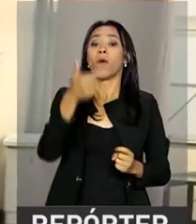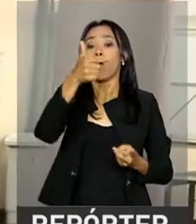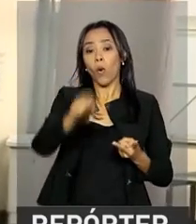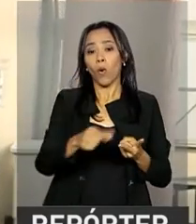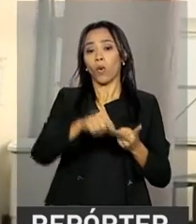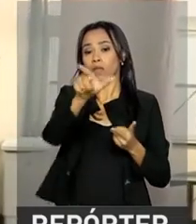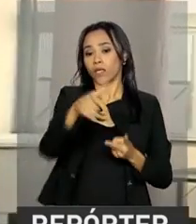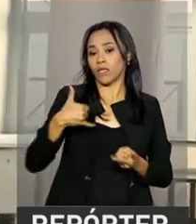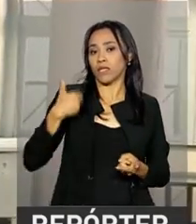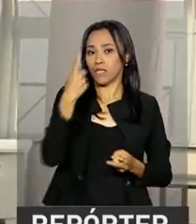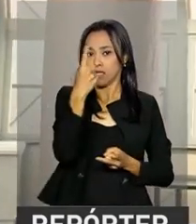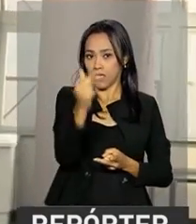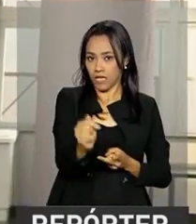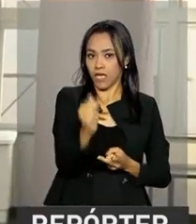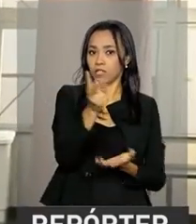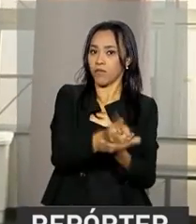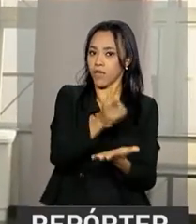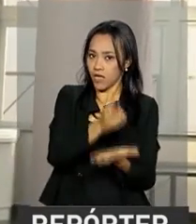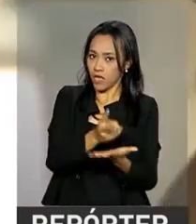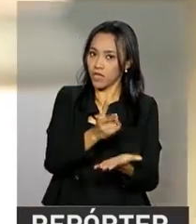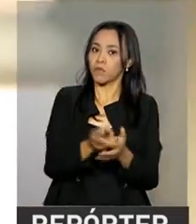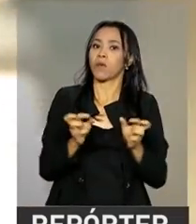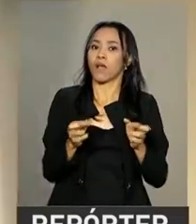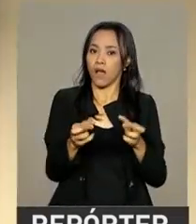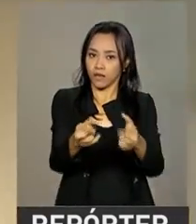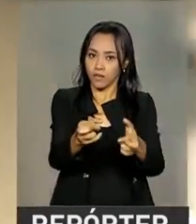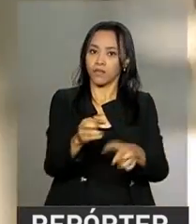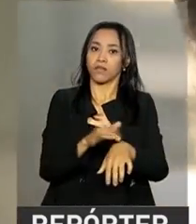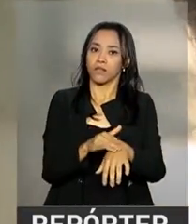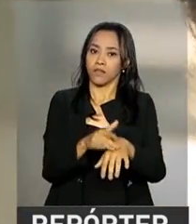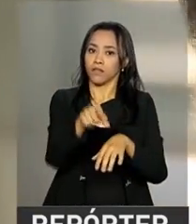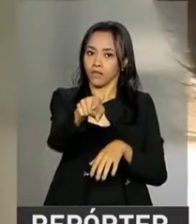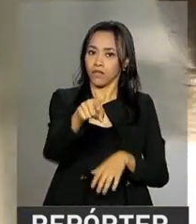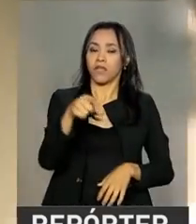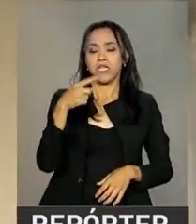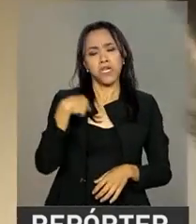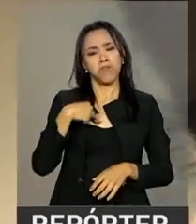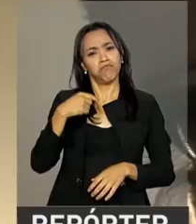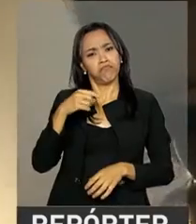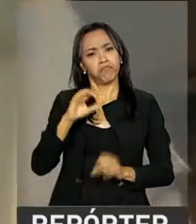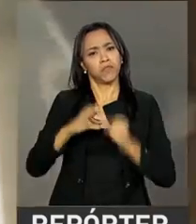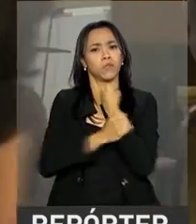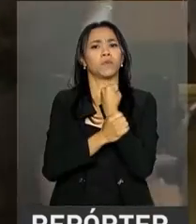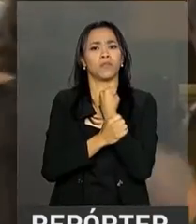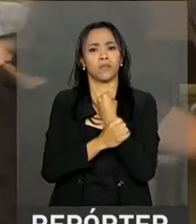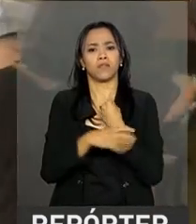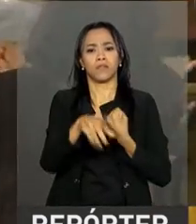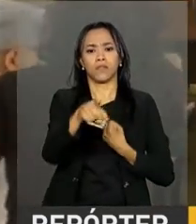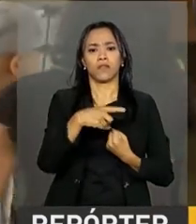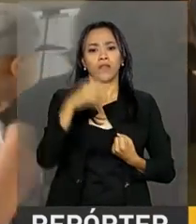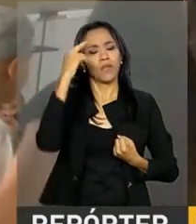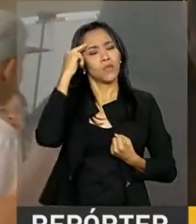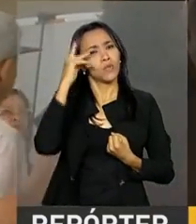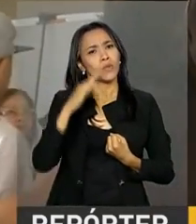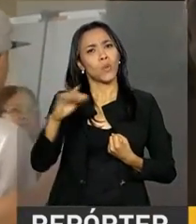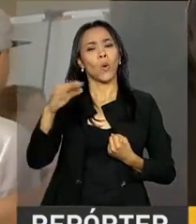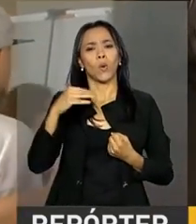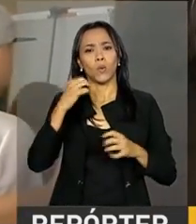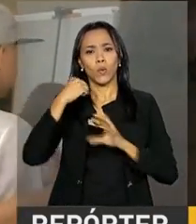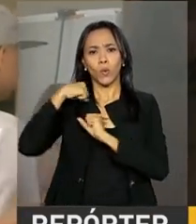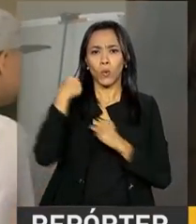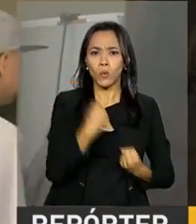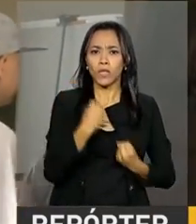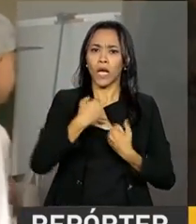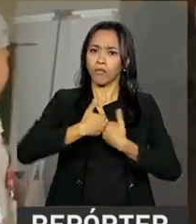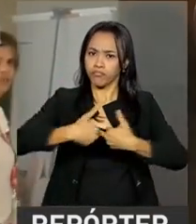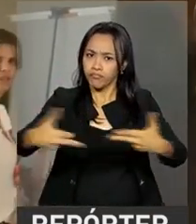de 17 anos, teve o mesmo tipo de câncer e a mesma confiança ao enfrentar a doença. Meu sonho era ser lutador, continuo persistindo nos